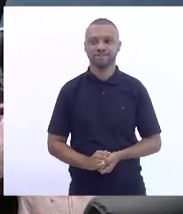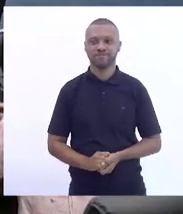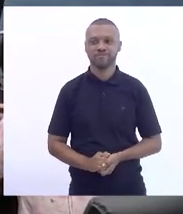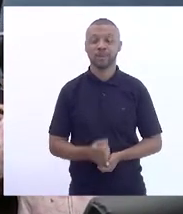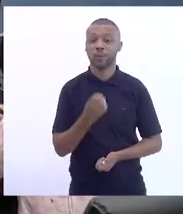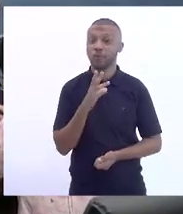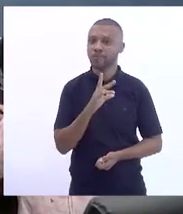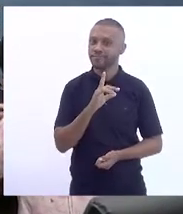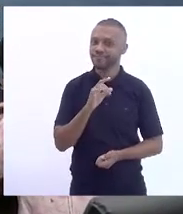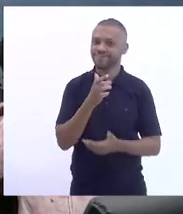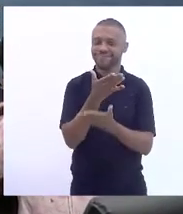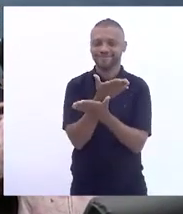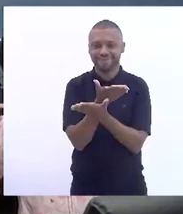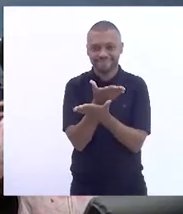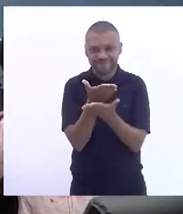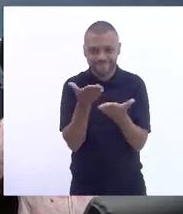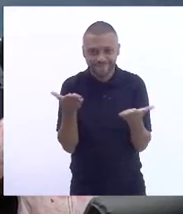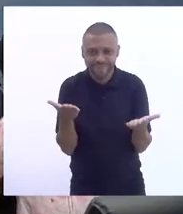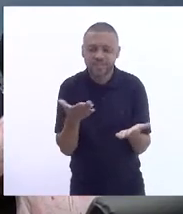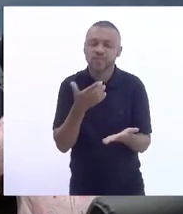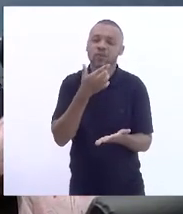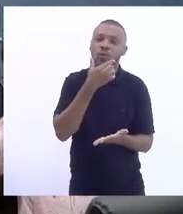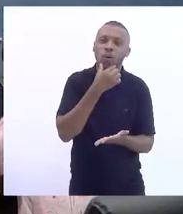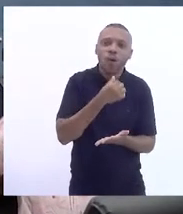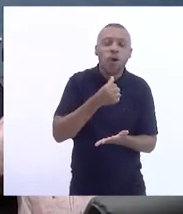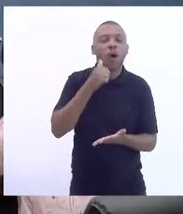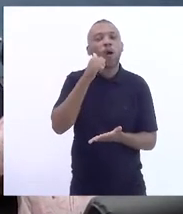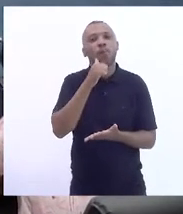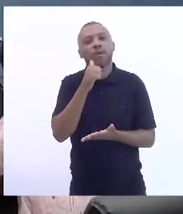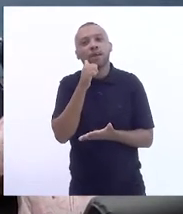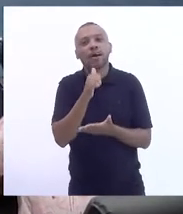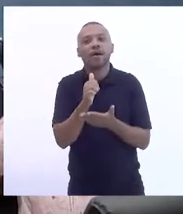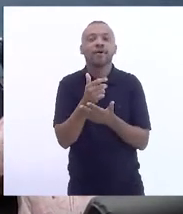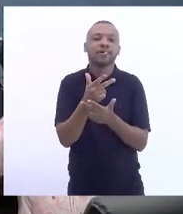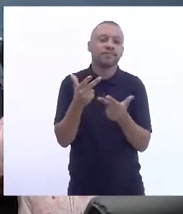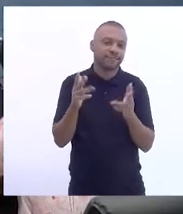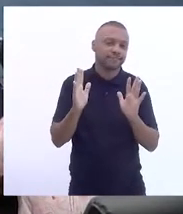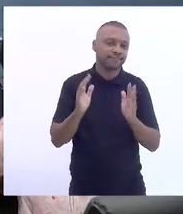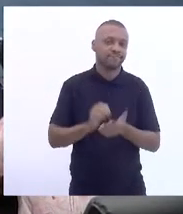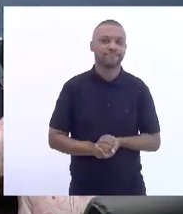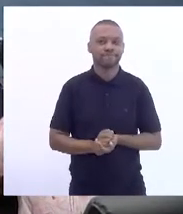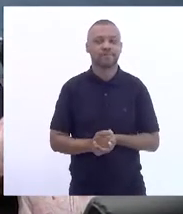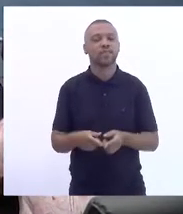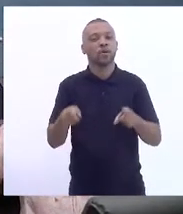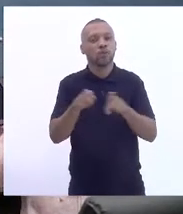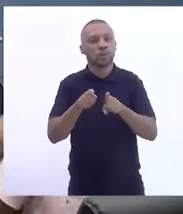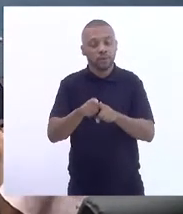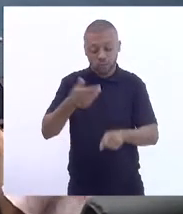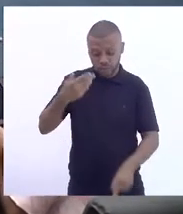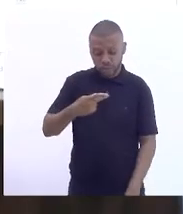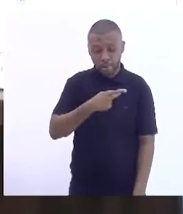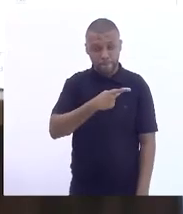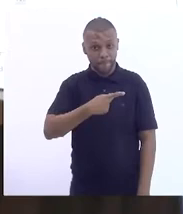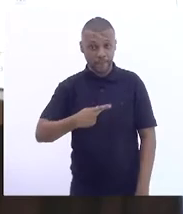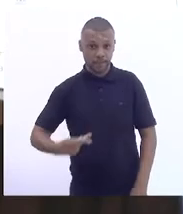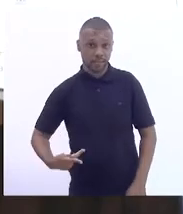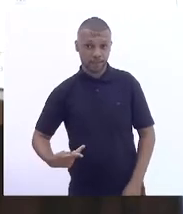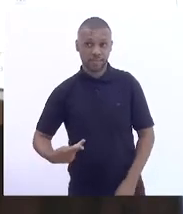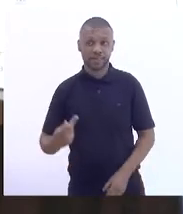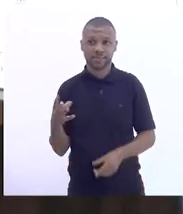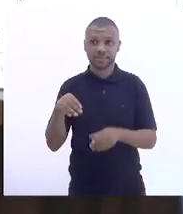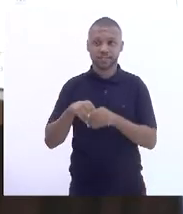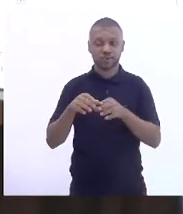Oi bom dia a todos e a todas É tô aqui também na condição de presidenta